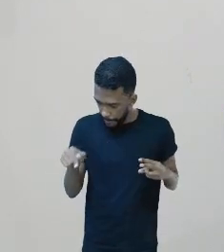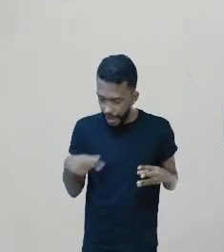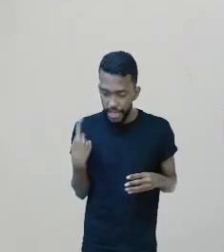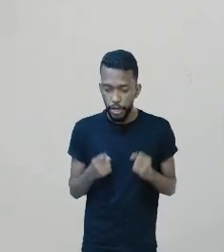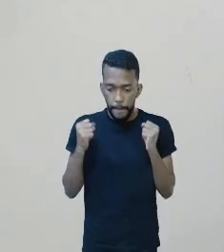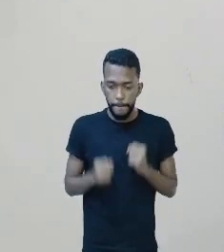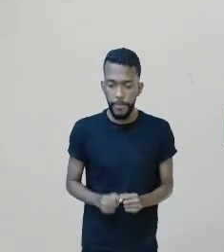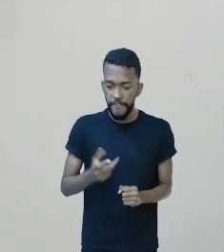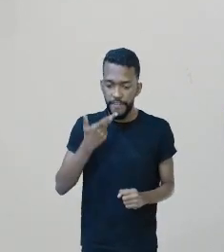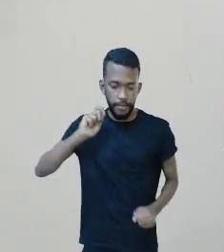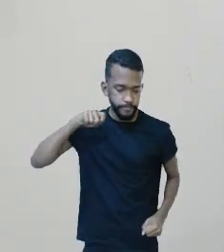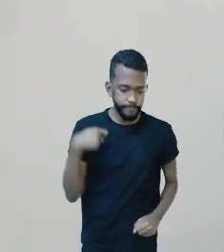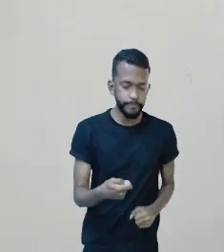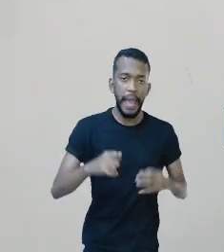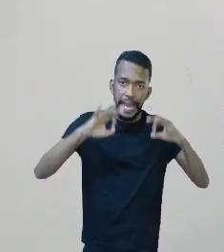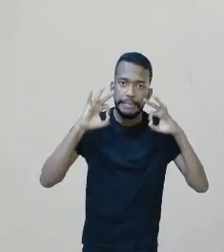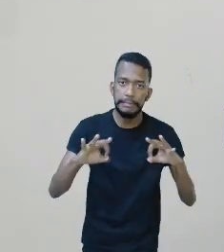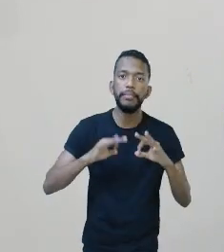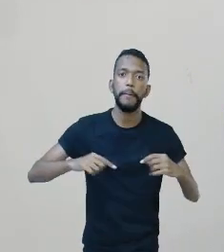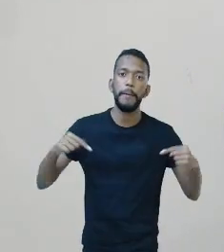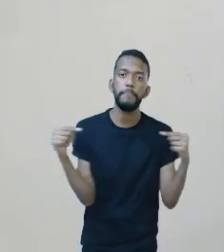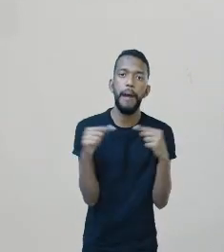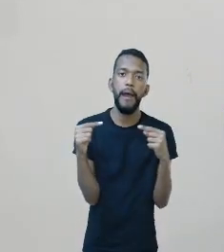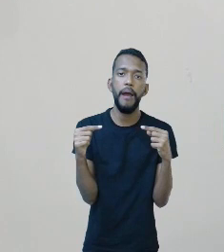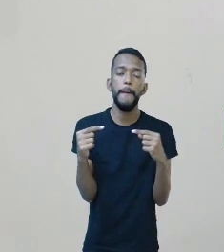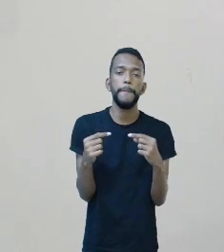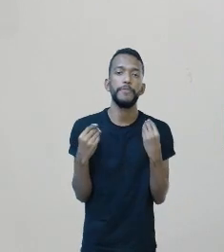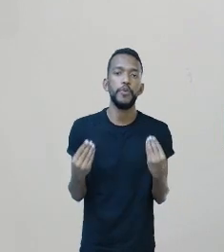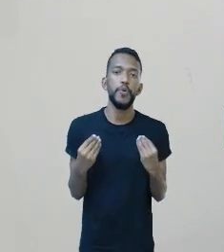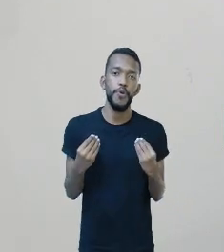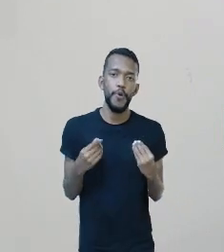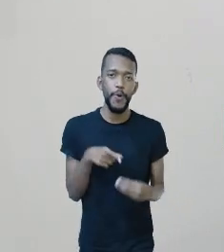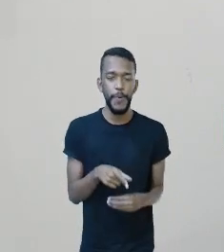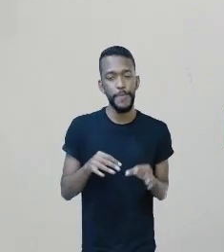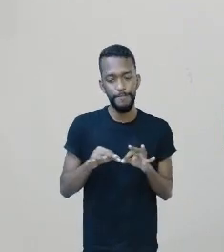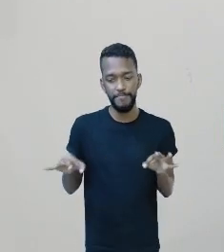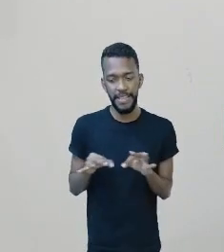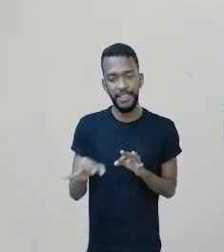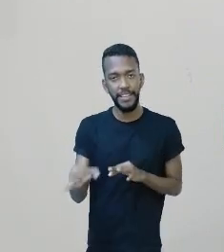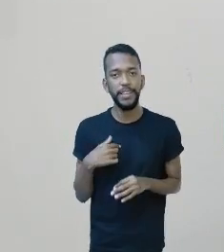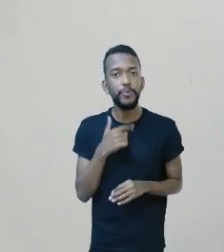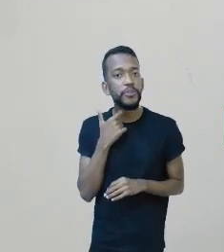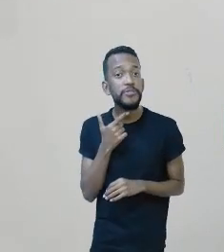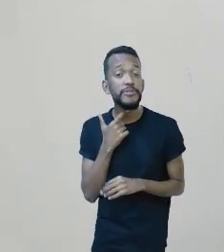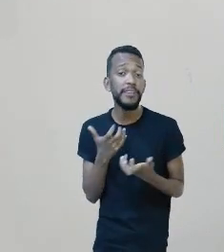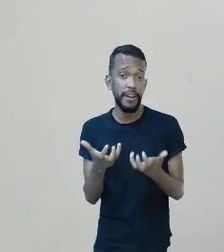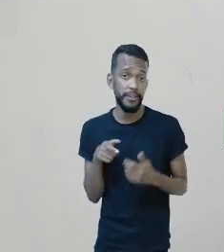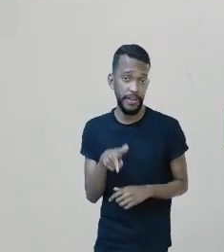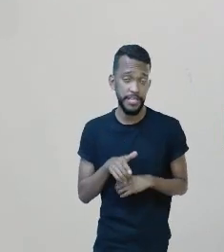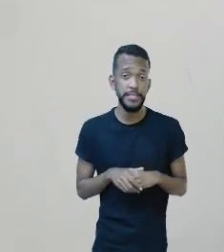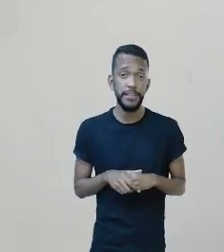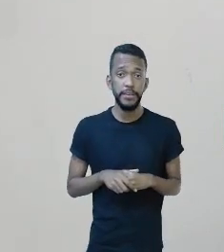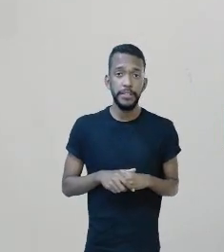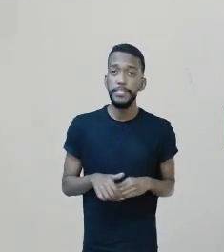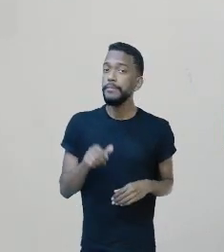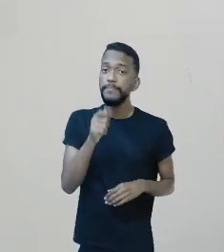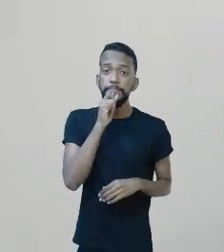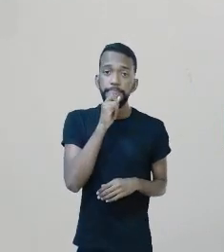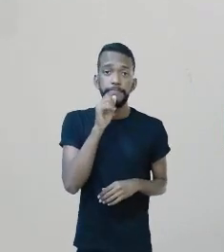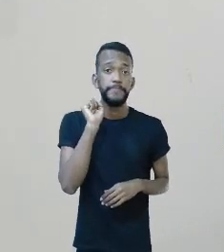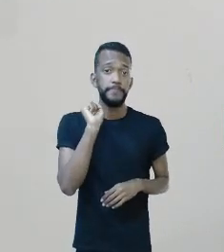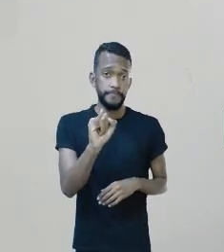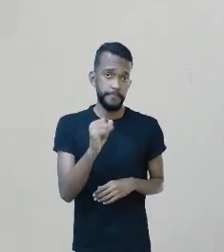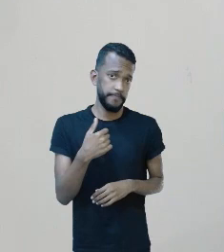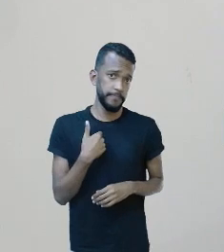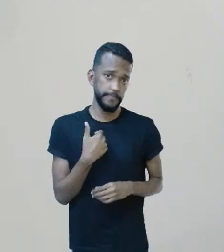pode determinar exatamente a medida do que eu quero, tá? Por exemplo, se eu